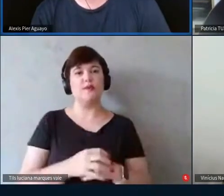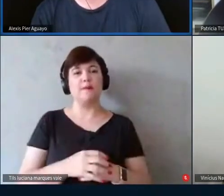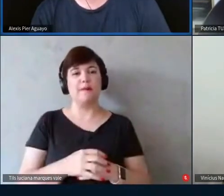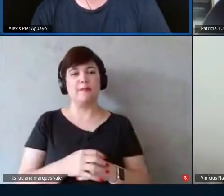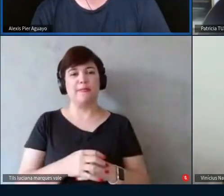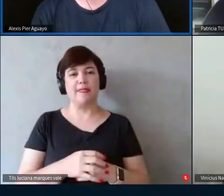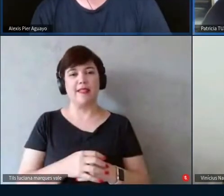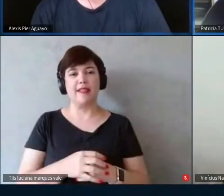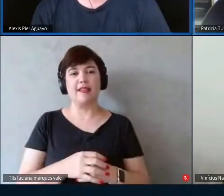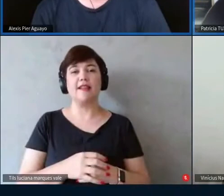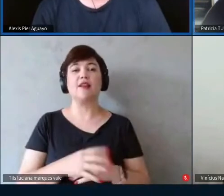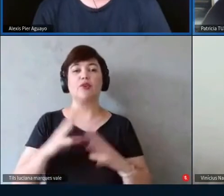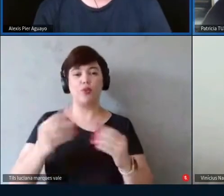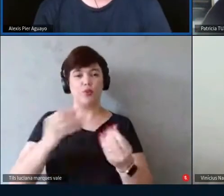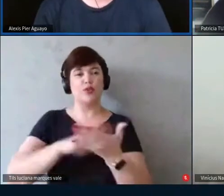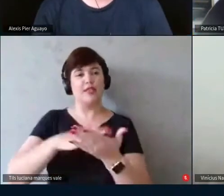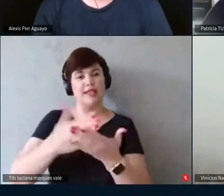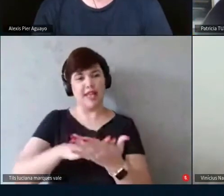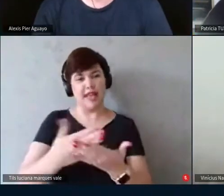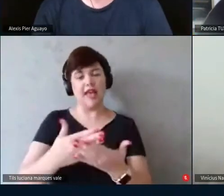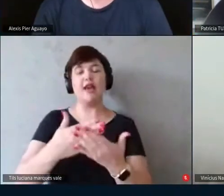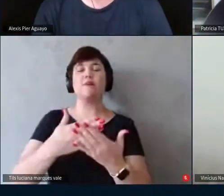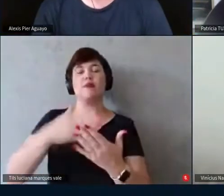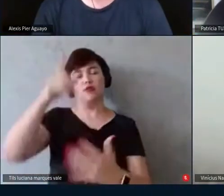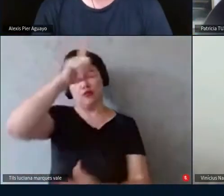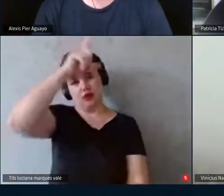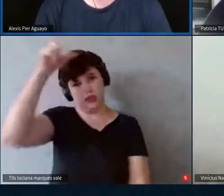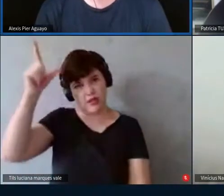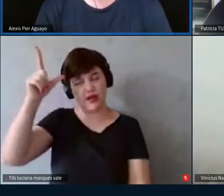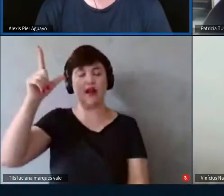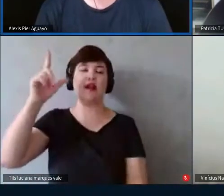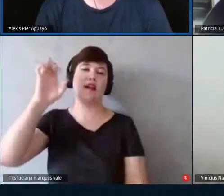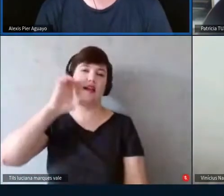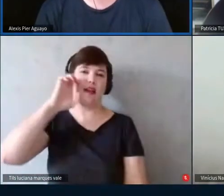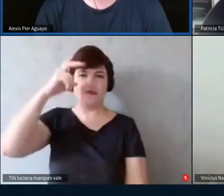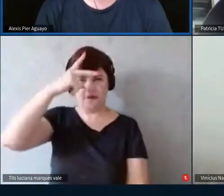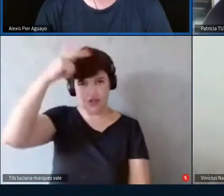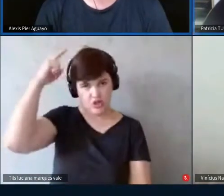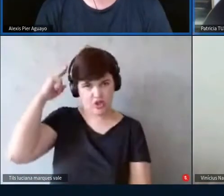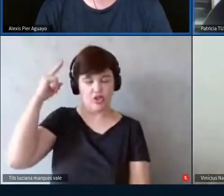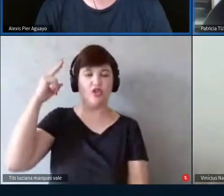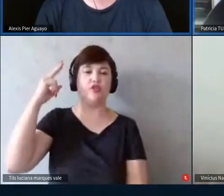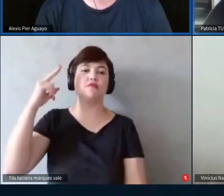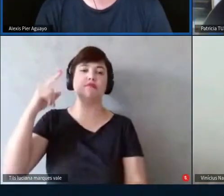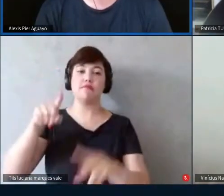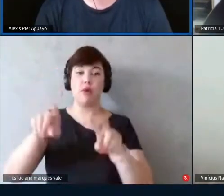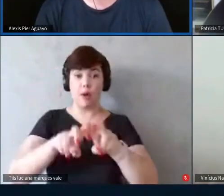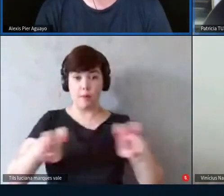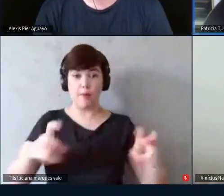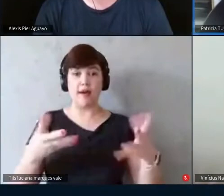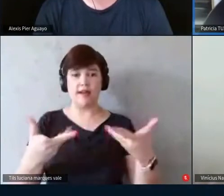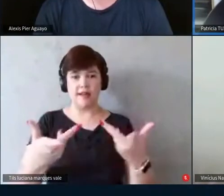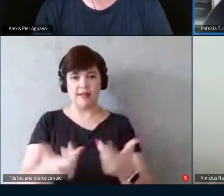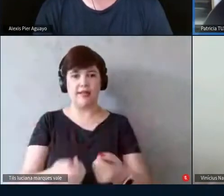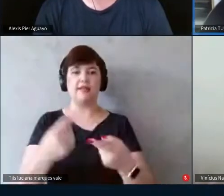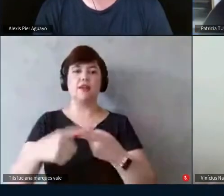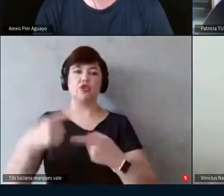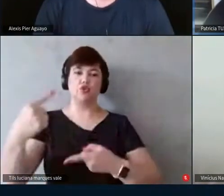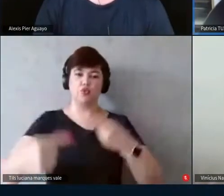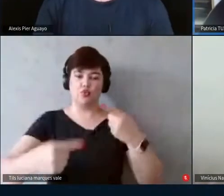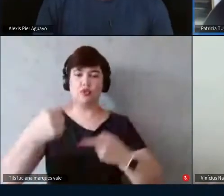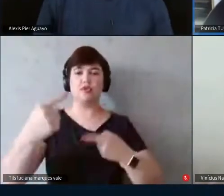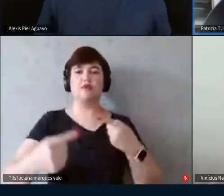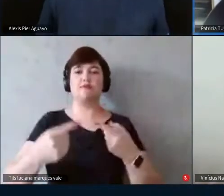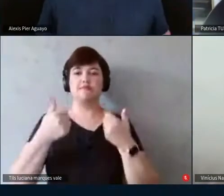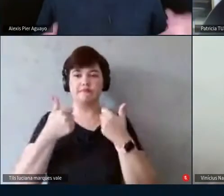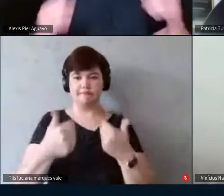são demais. Luciana, Ellen, Virgílio. Foi uma banca linda, uma discussão